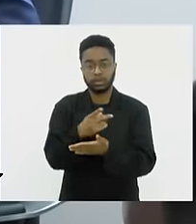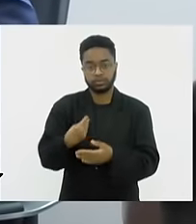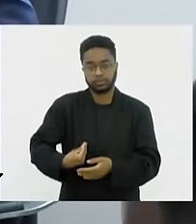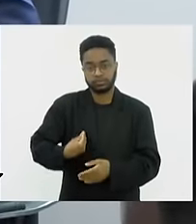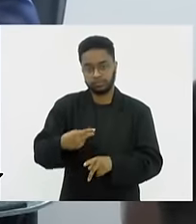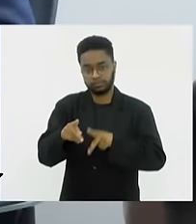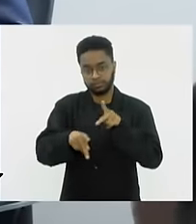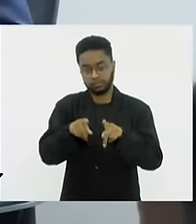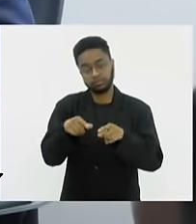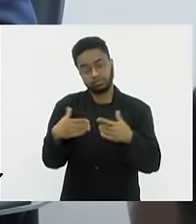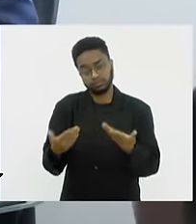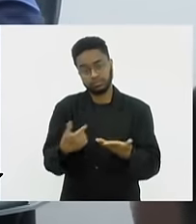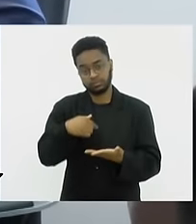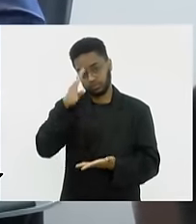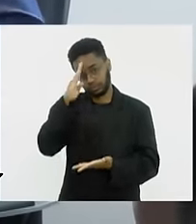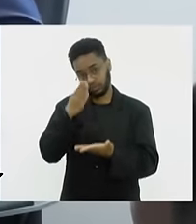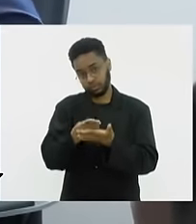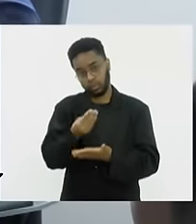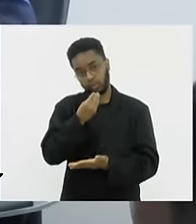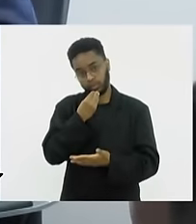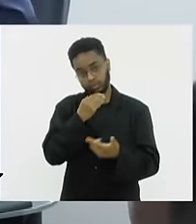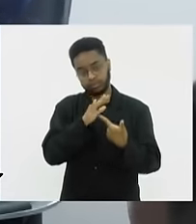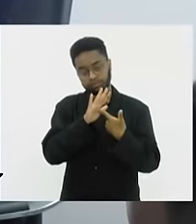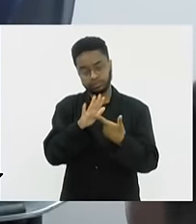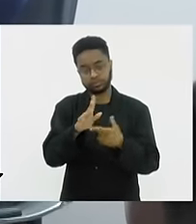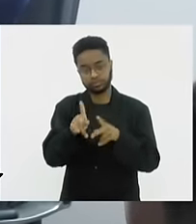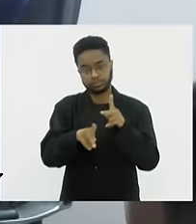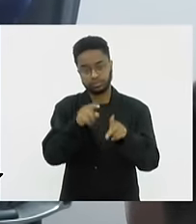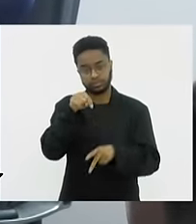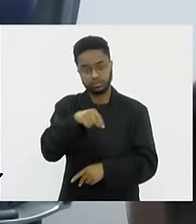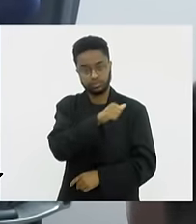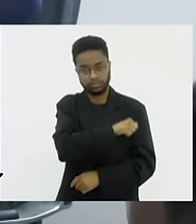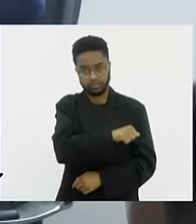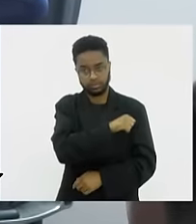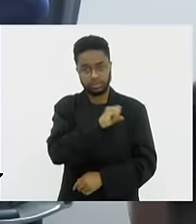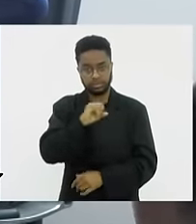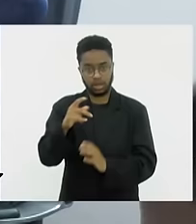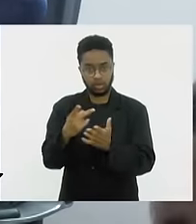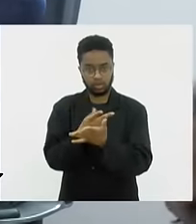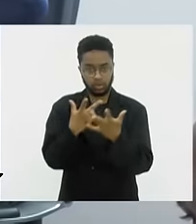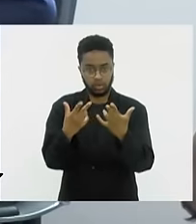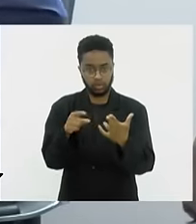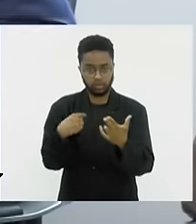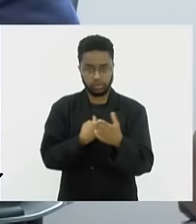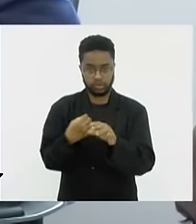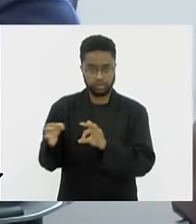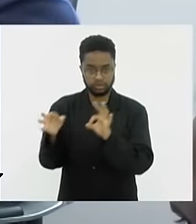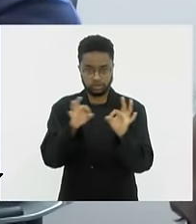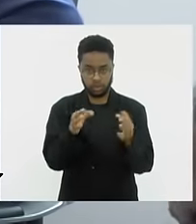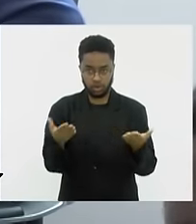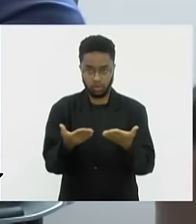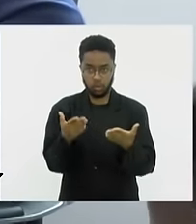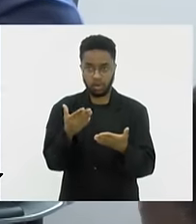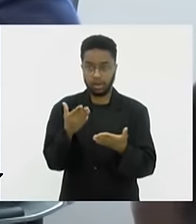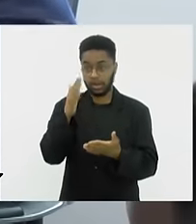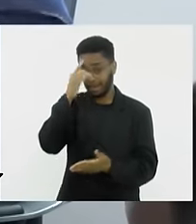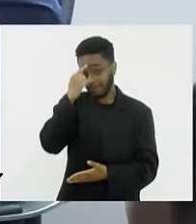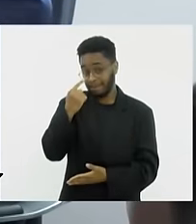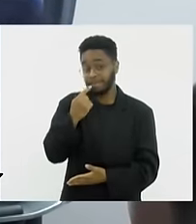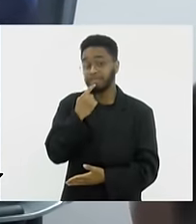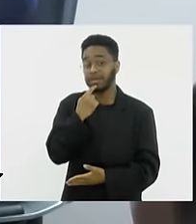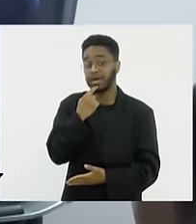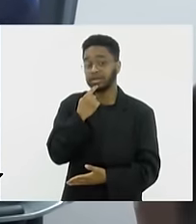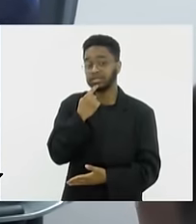para todos daqui do governo do Estado que, quando acontece algo como o que nós vamos ver, a imagem, deputado Delaroli, que vai para o